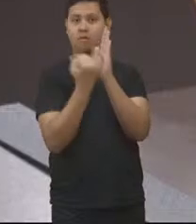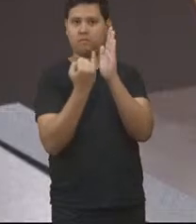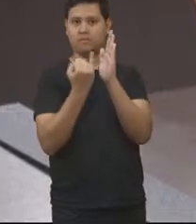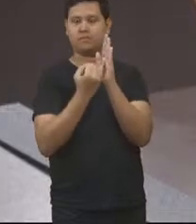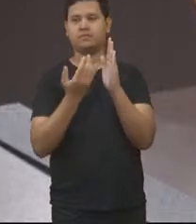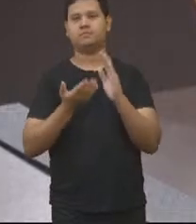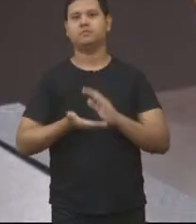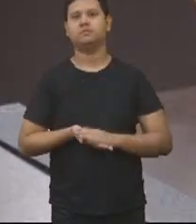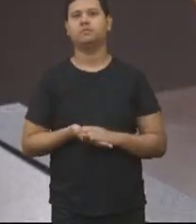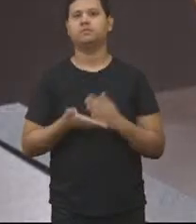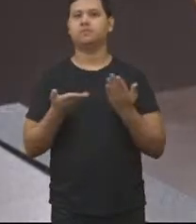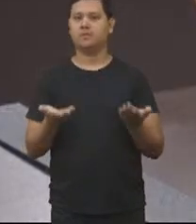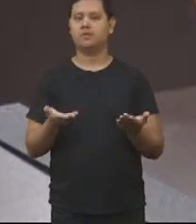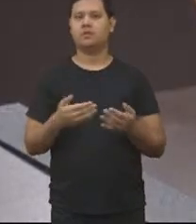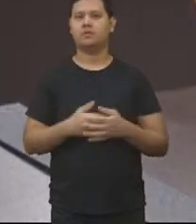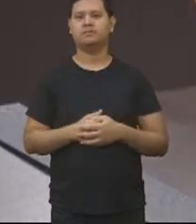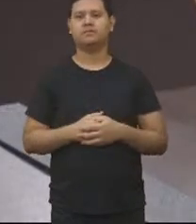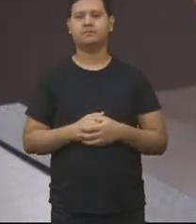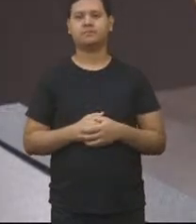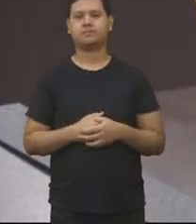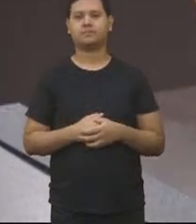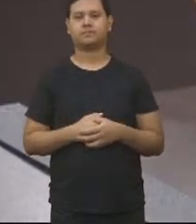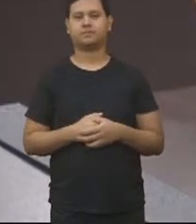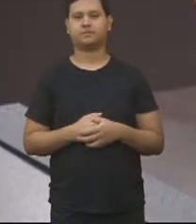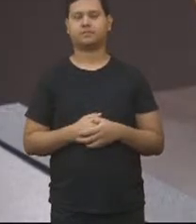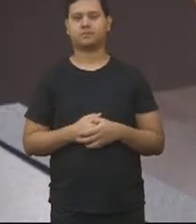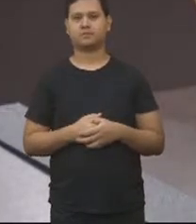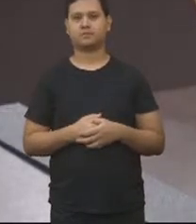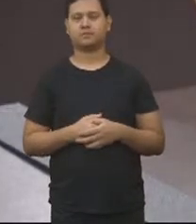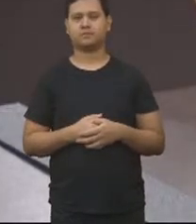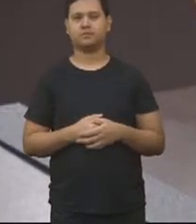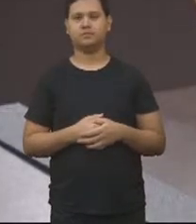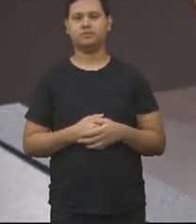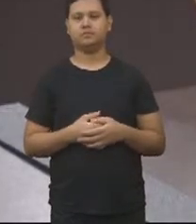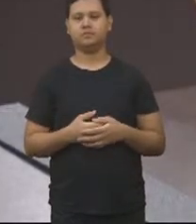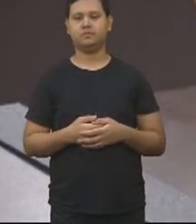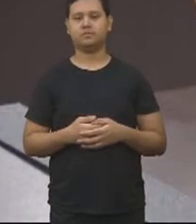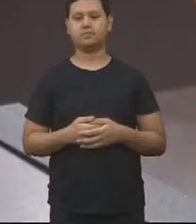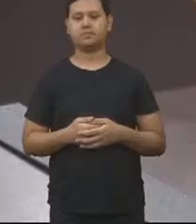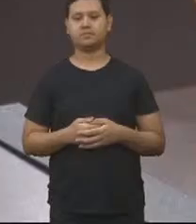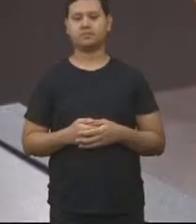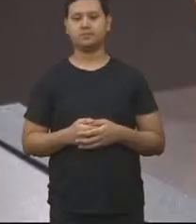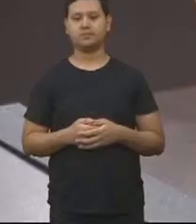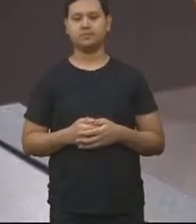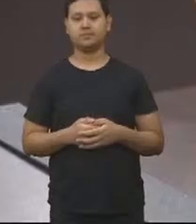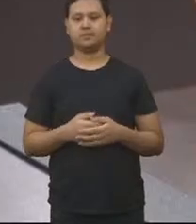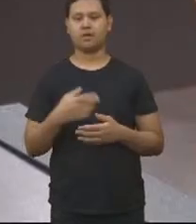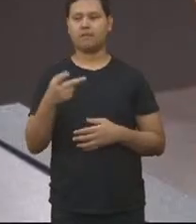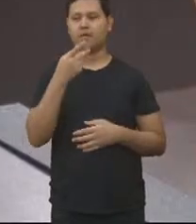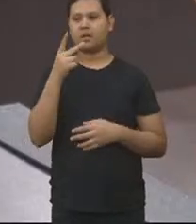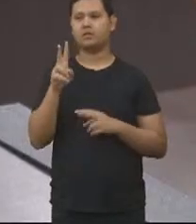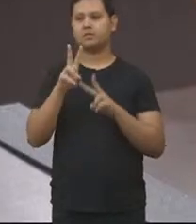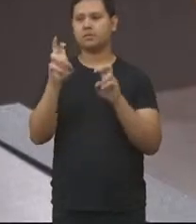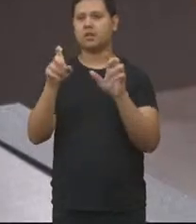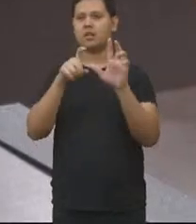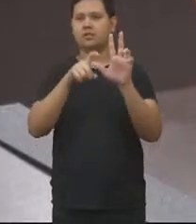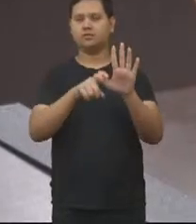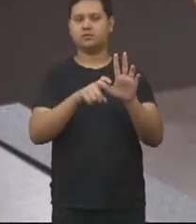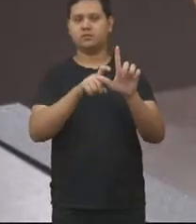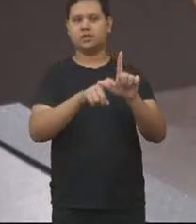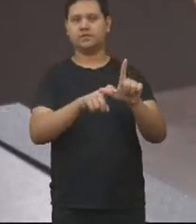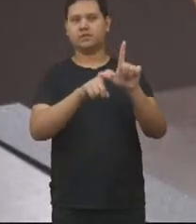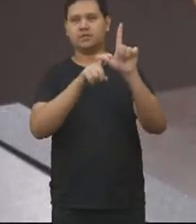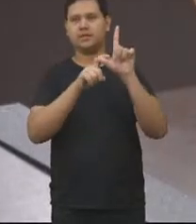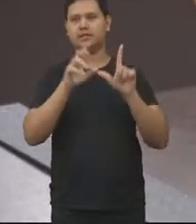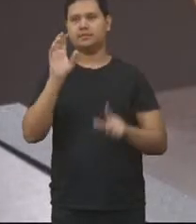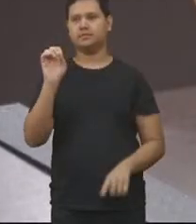nesse sentido, Guilherme, que eu gostaria de discorrer um pouquinho a respeito da dívida consolidada,